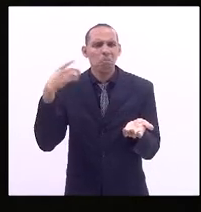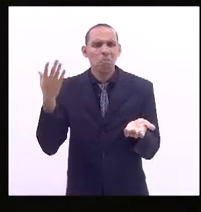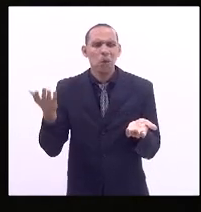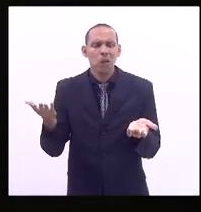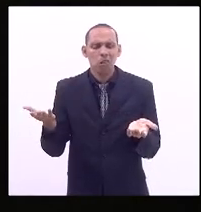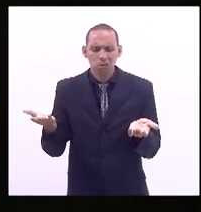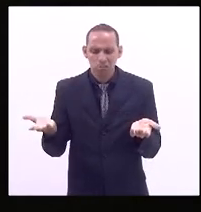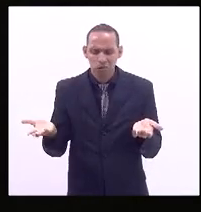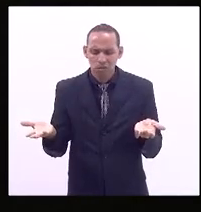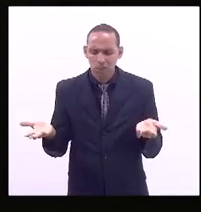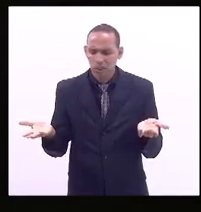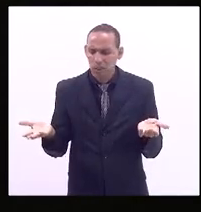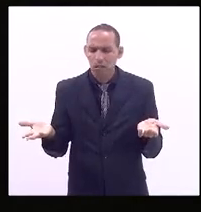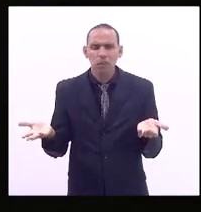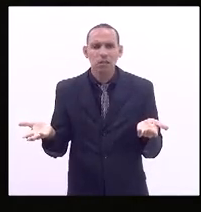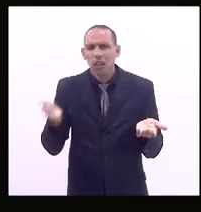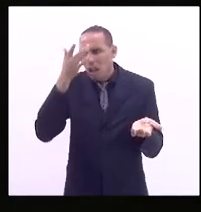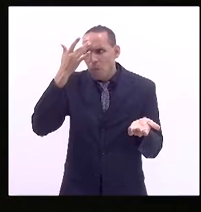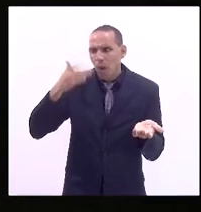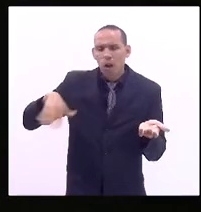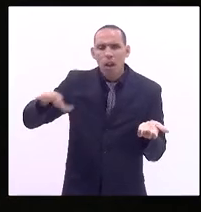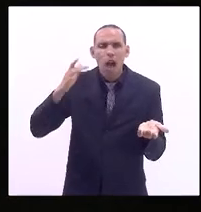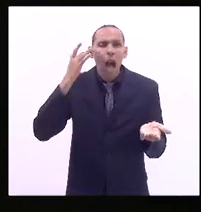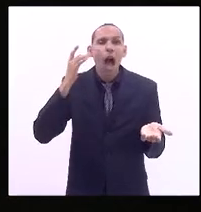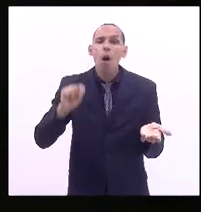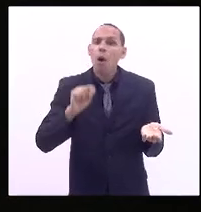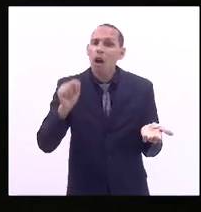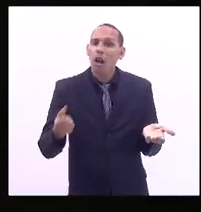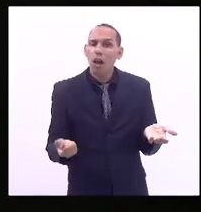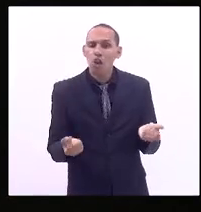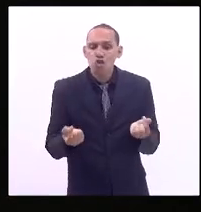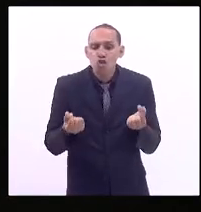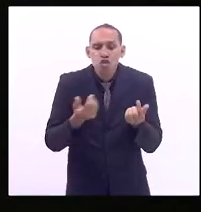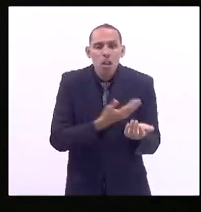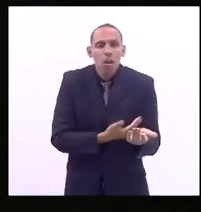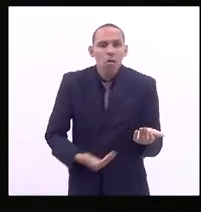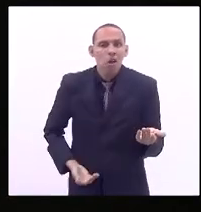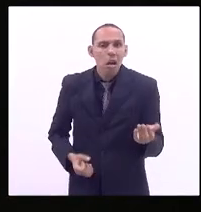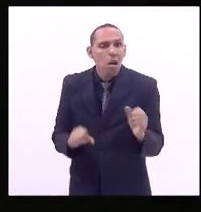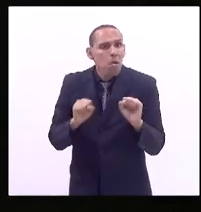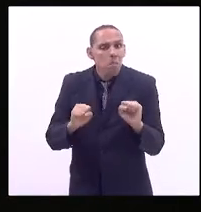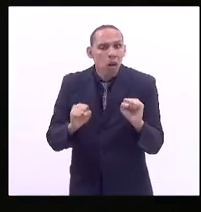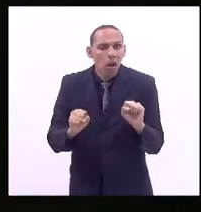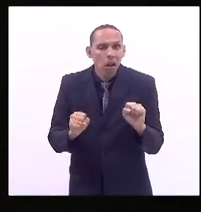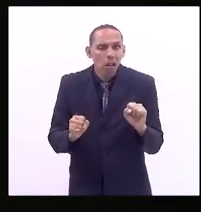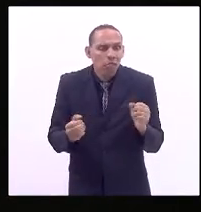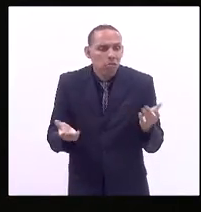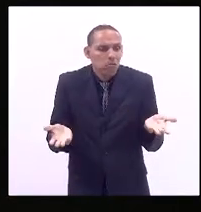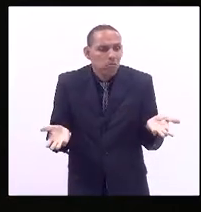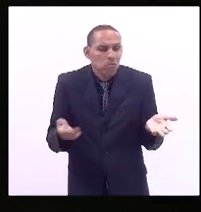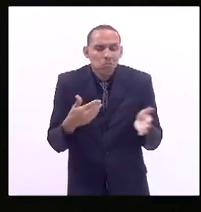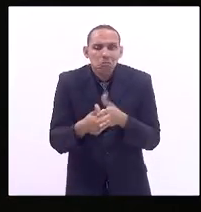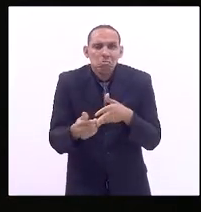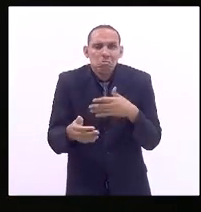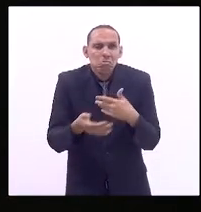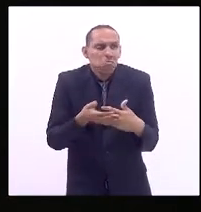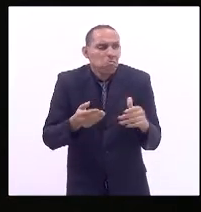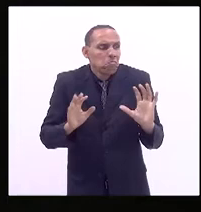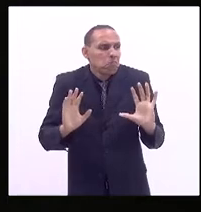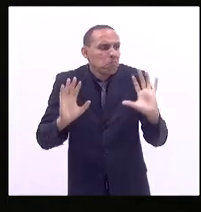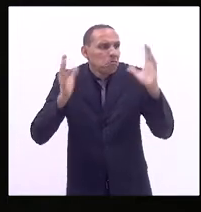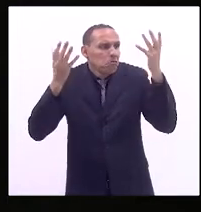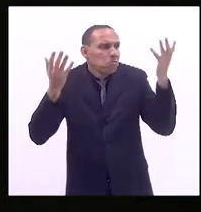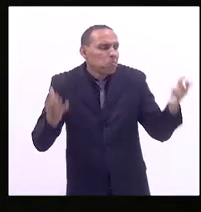dentro sabe que as pessoas acham que o dinheiro público pode ser feito qualquer coisa